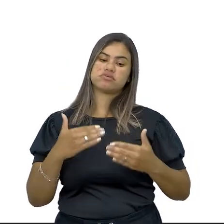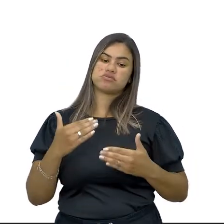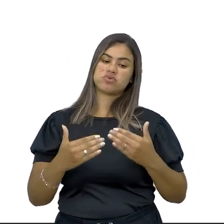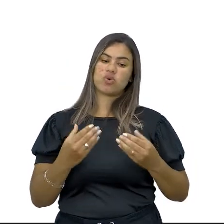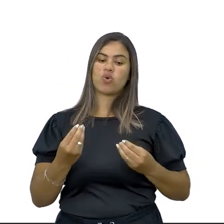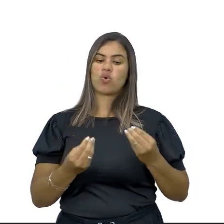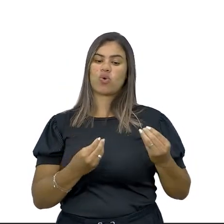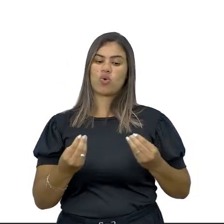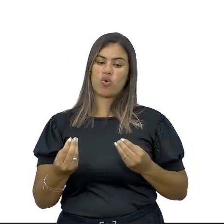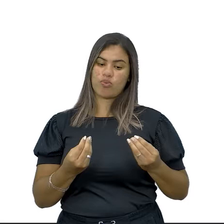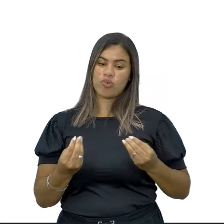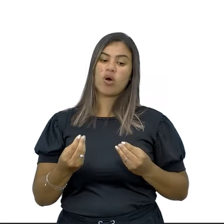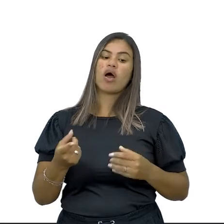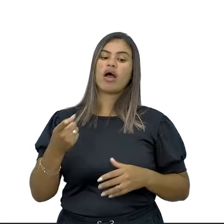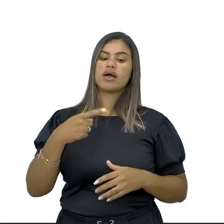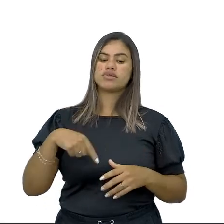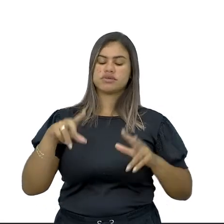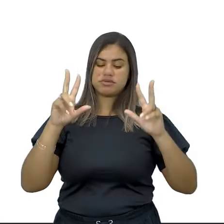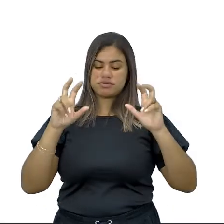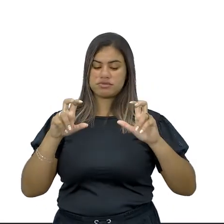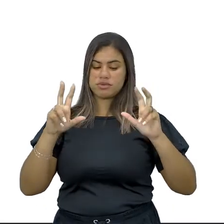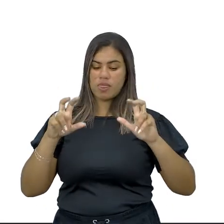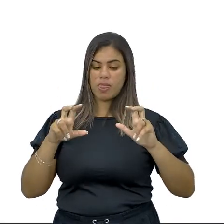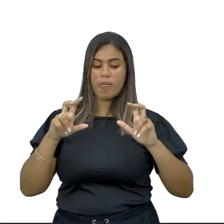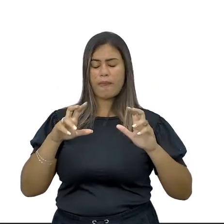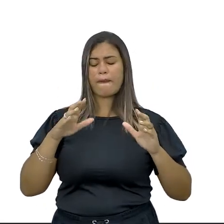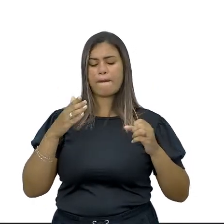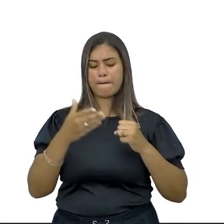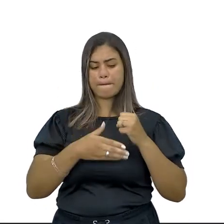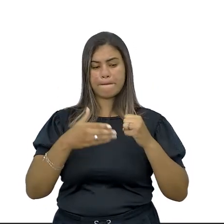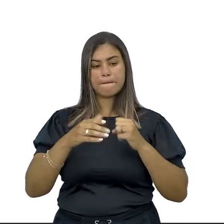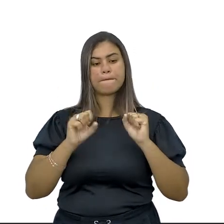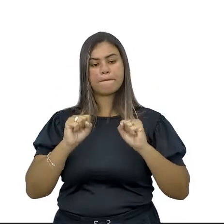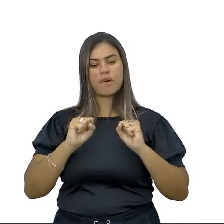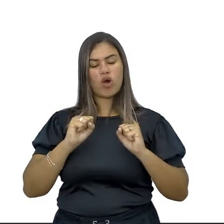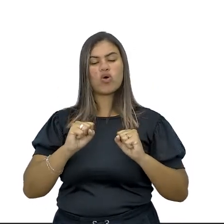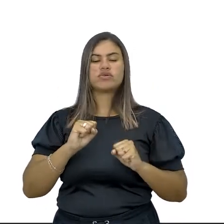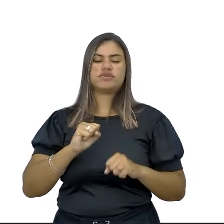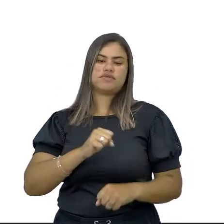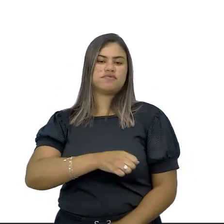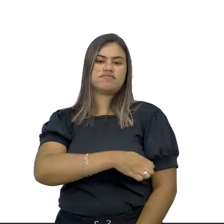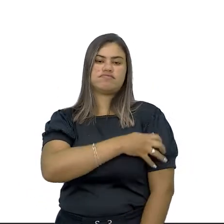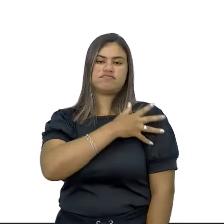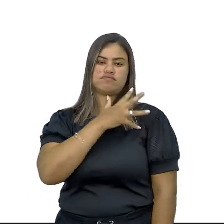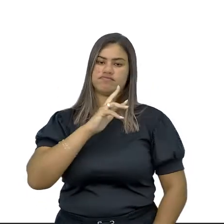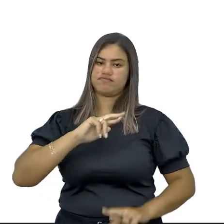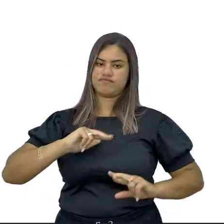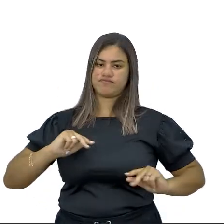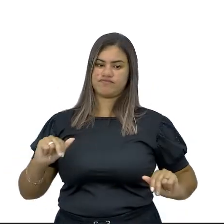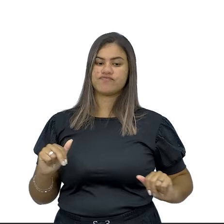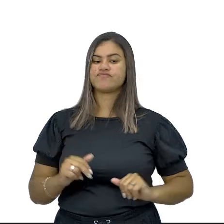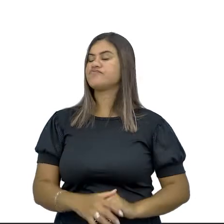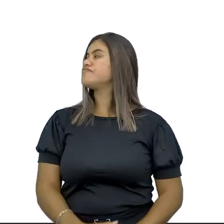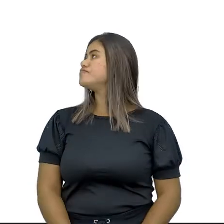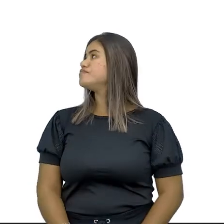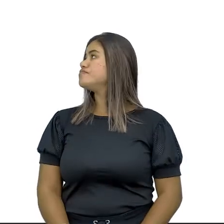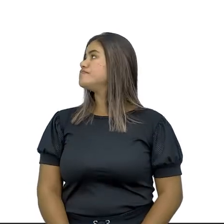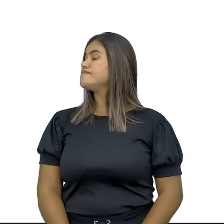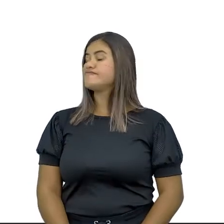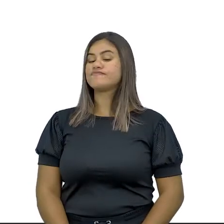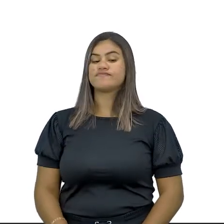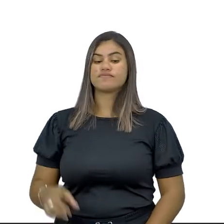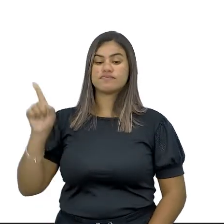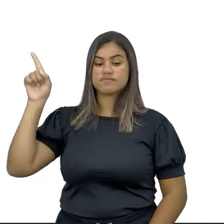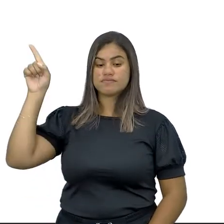abrangentes, nós poderemos nos pautar em cadernos de outros anos séries também. Então, nesse slide, nós deixamos o link de